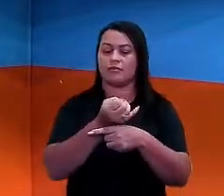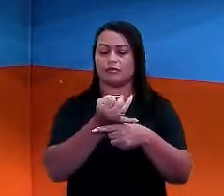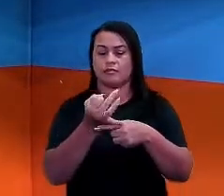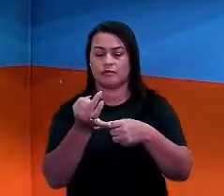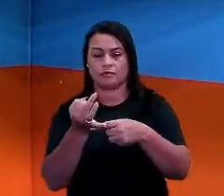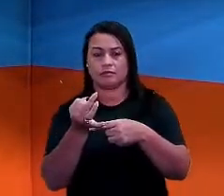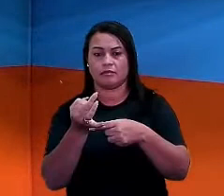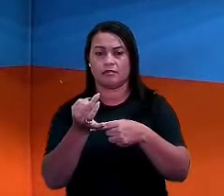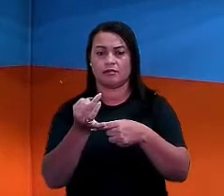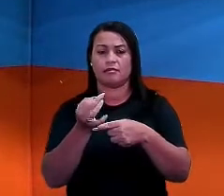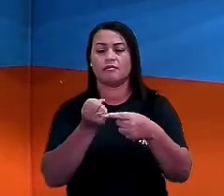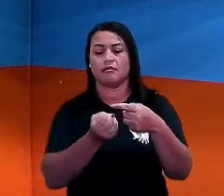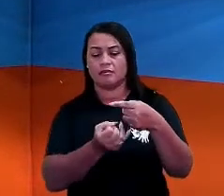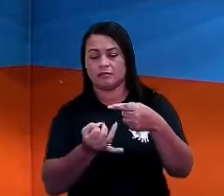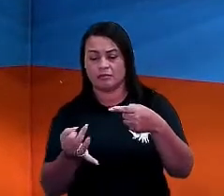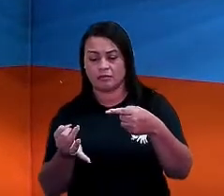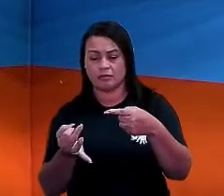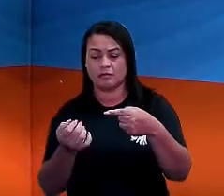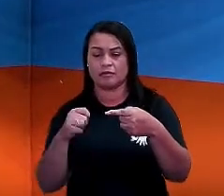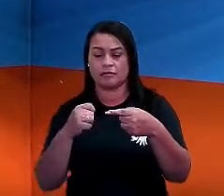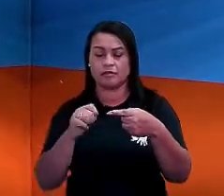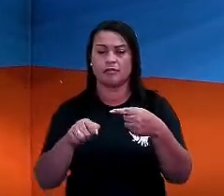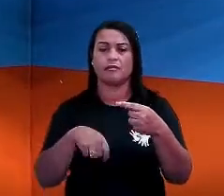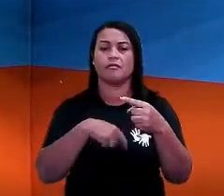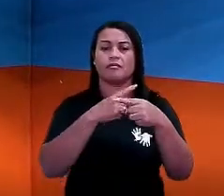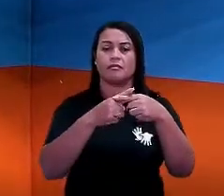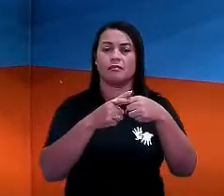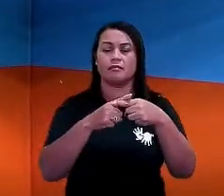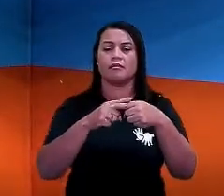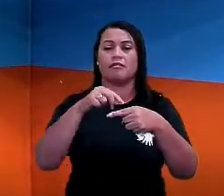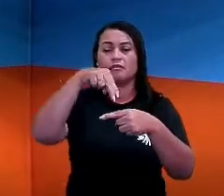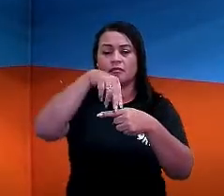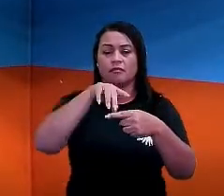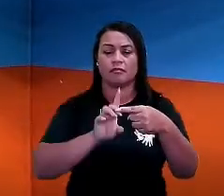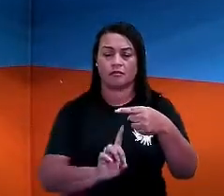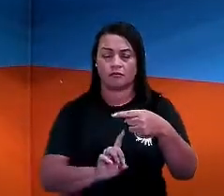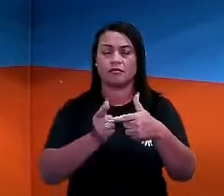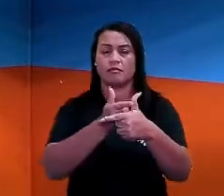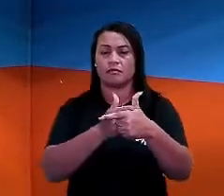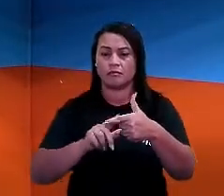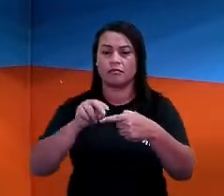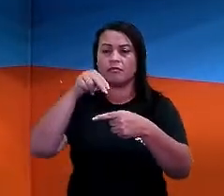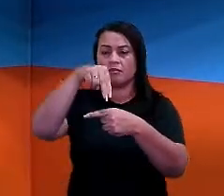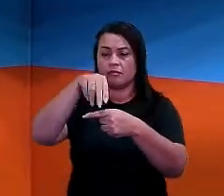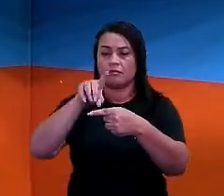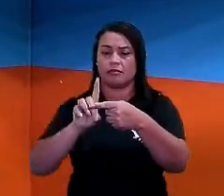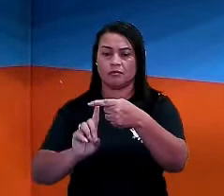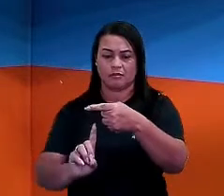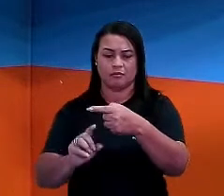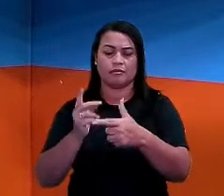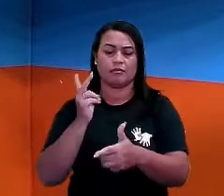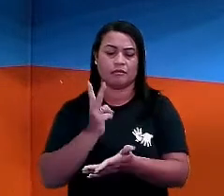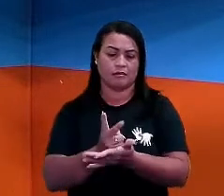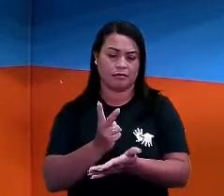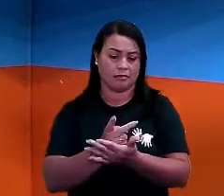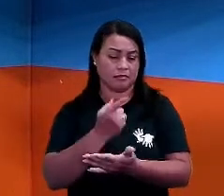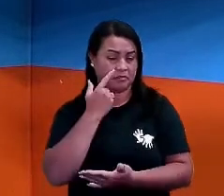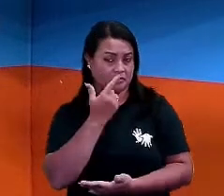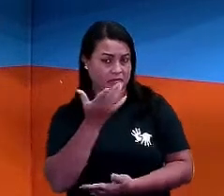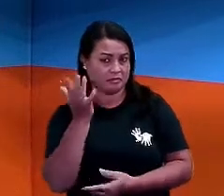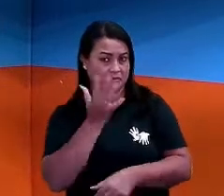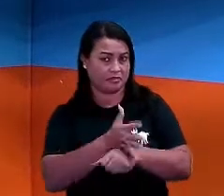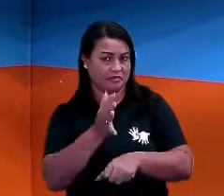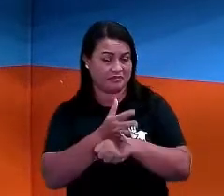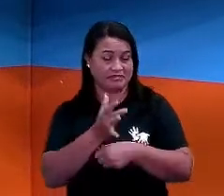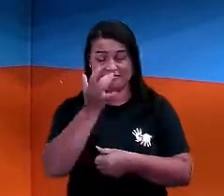cima, tenho que multiplicar embaixo. Se eu dividir em cima, tenho que dividir embaixo. E aí, vamos praticar, porque